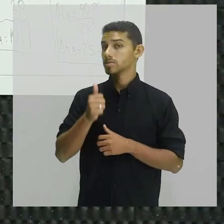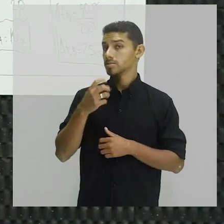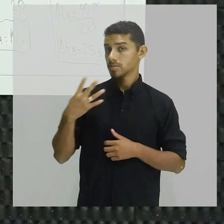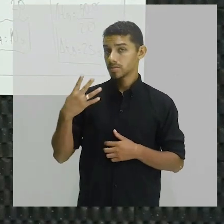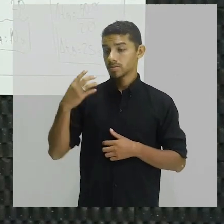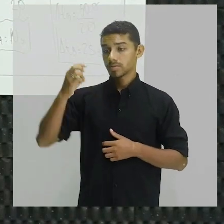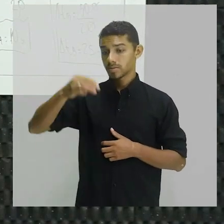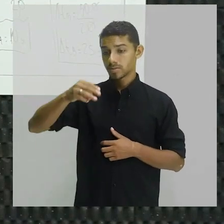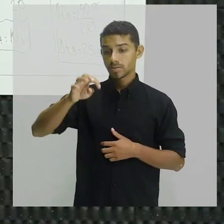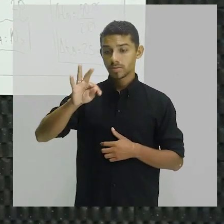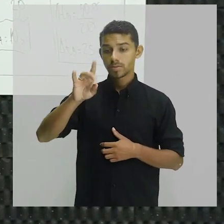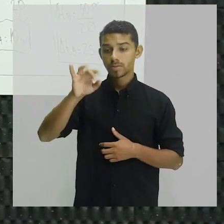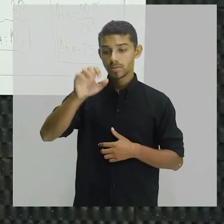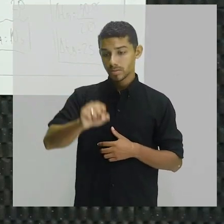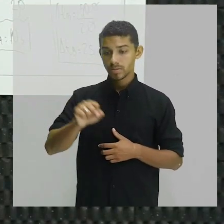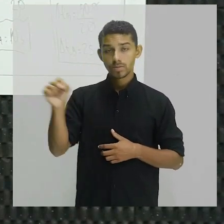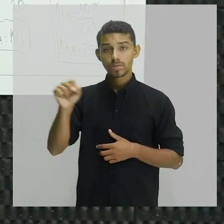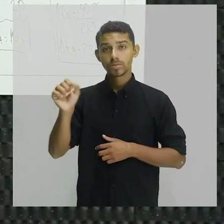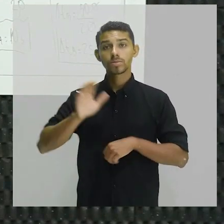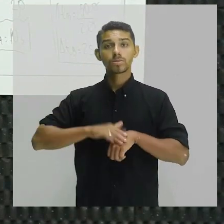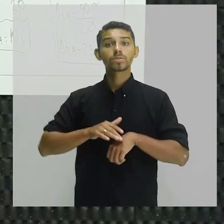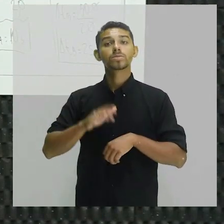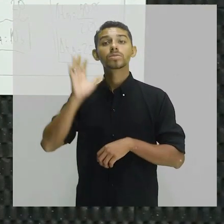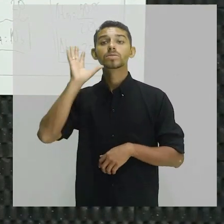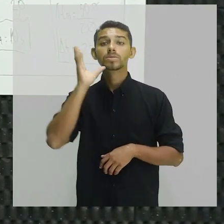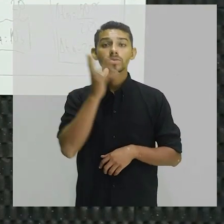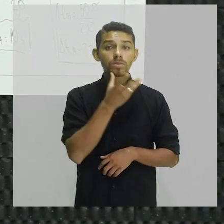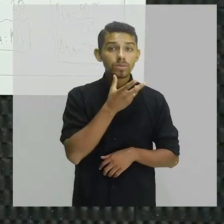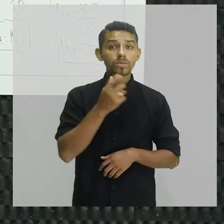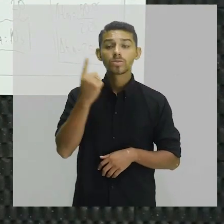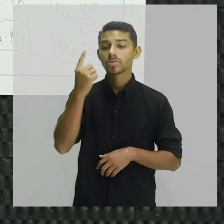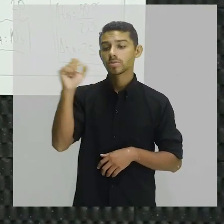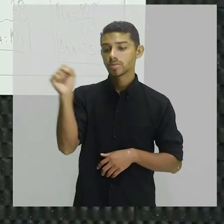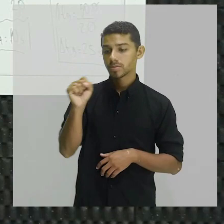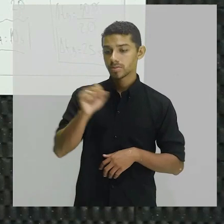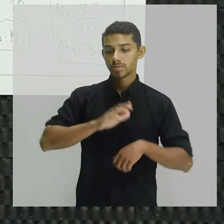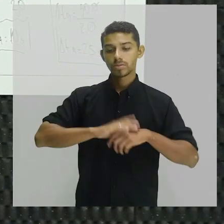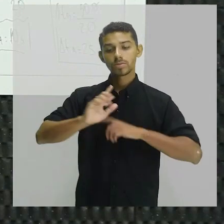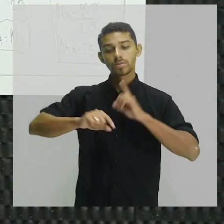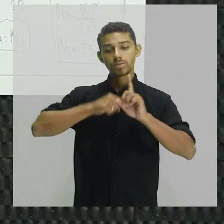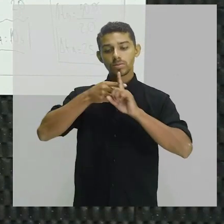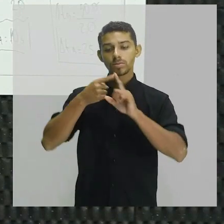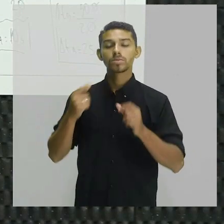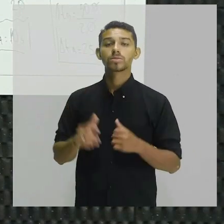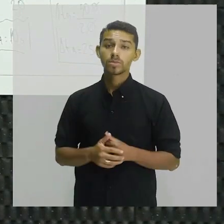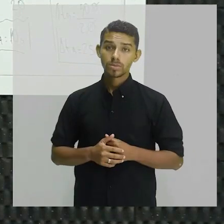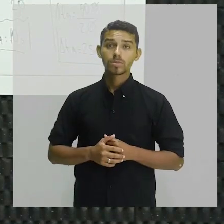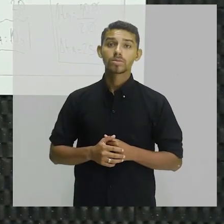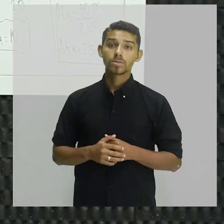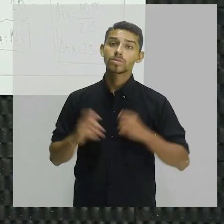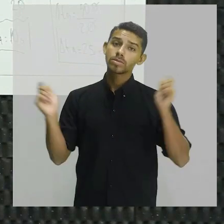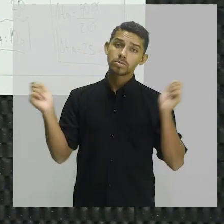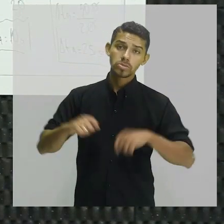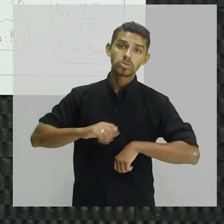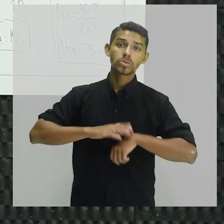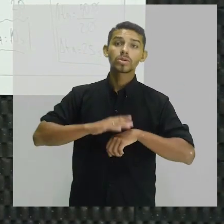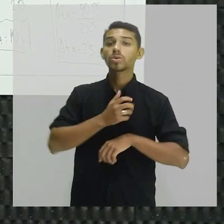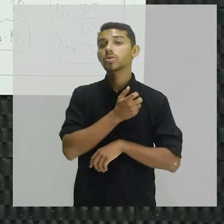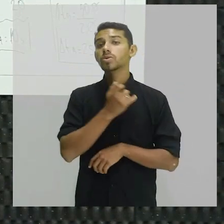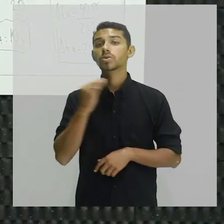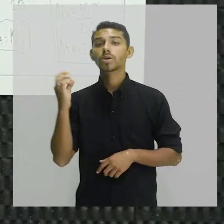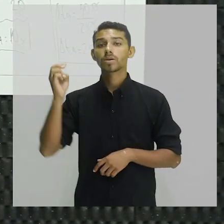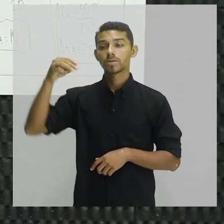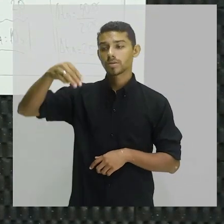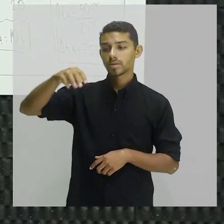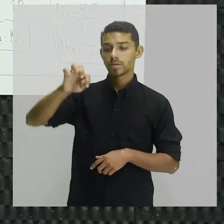segundo, tá ok? E ele vai demorar aí 1 segundo a mais para fazer essa frenagem. Então, quer saber quantos metros ele vai andar,